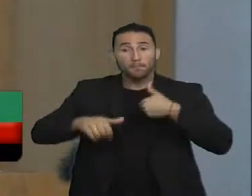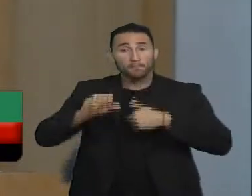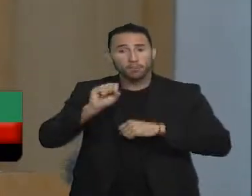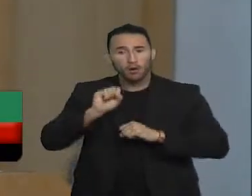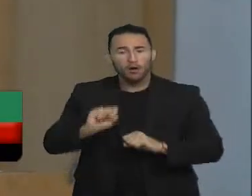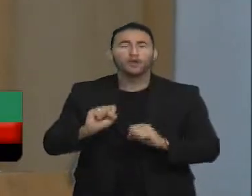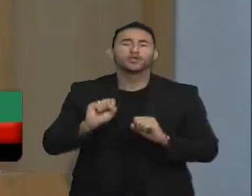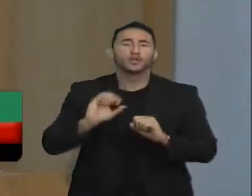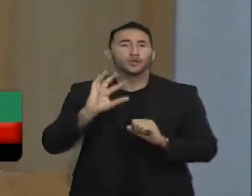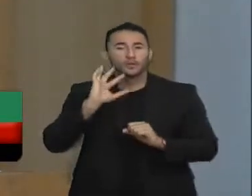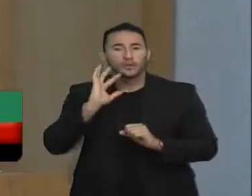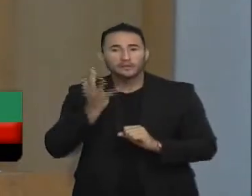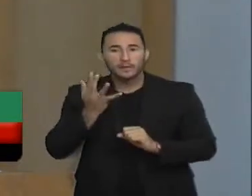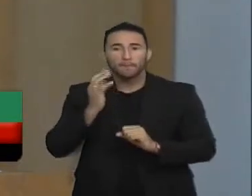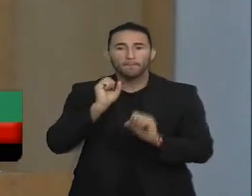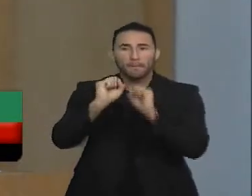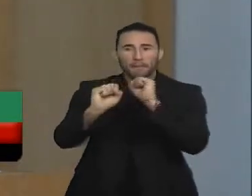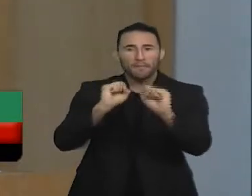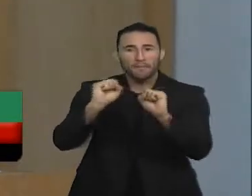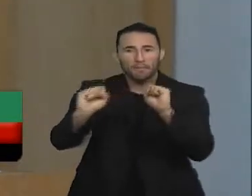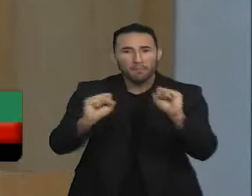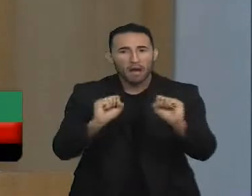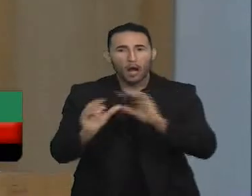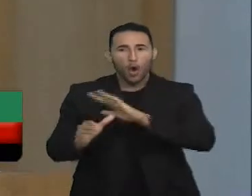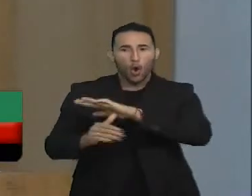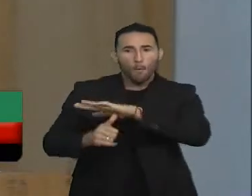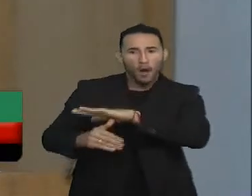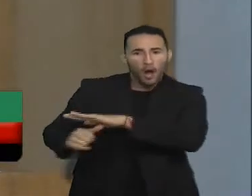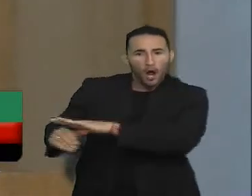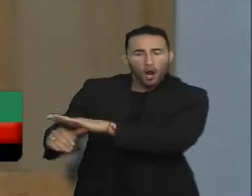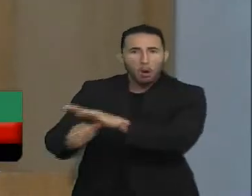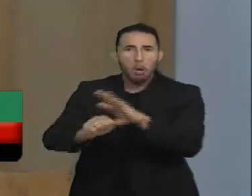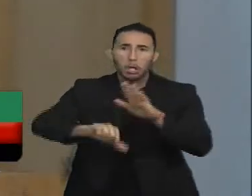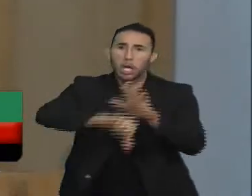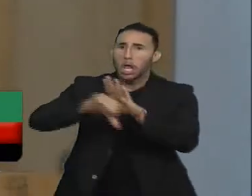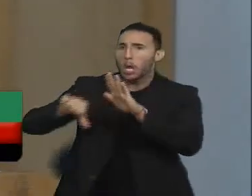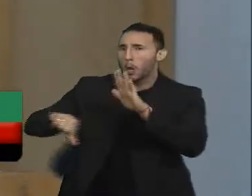acabar vitimando, vão acabar matando, porque acham que isso é normal.